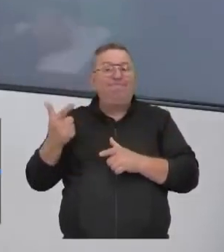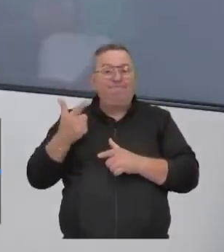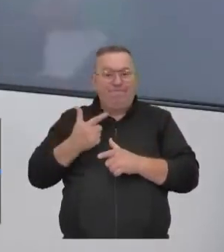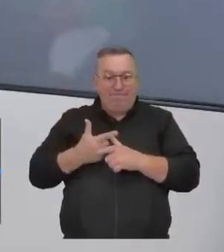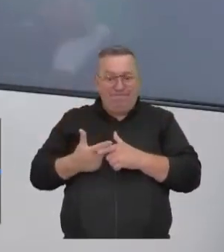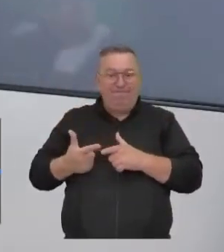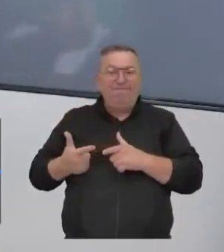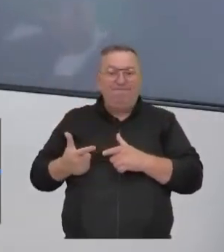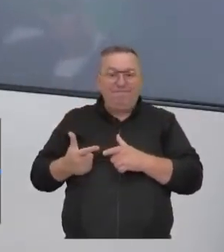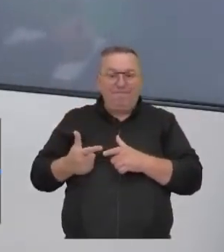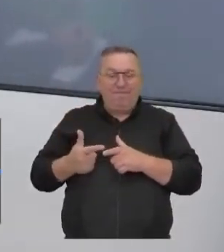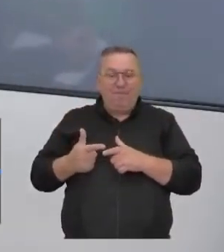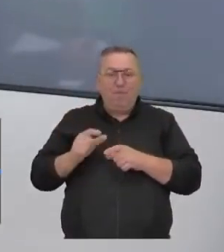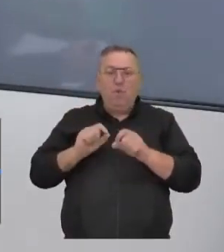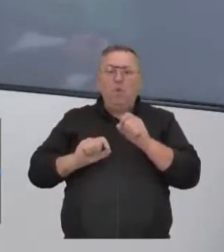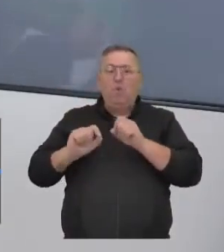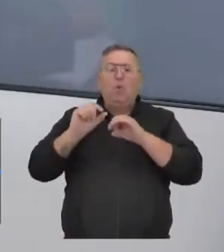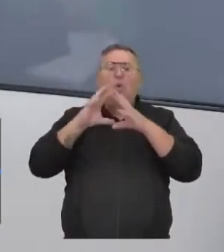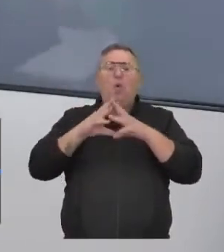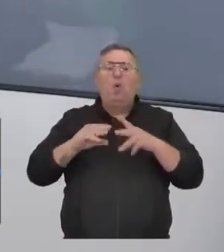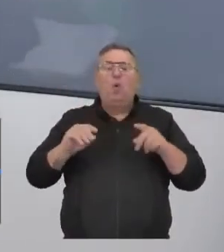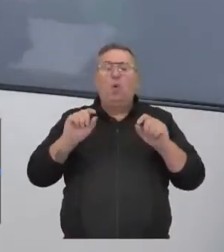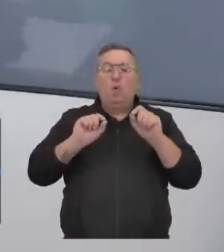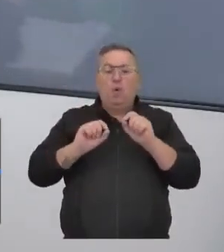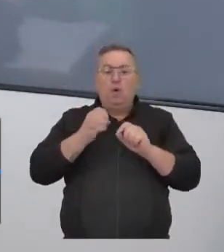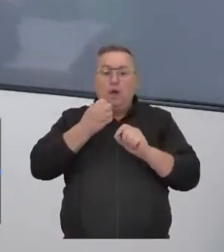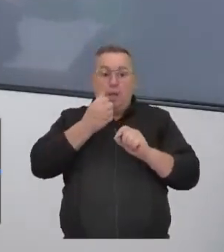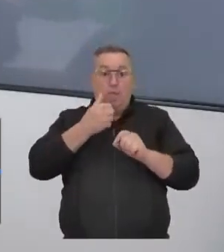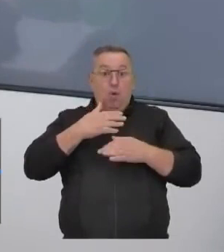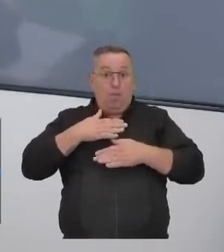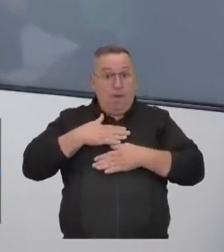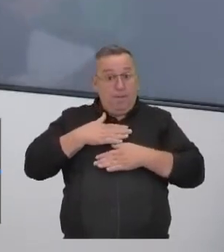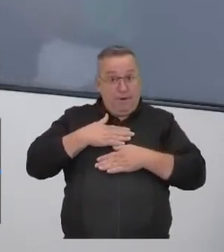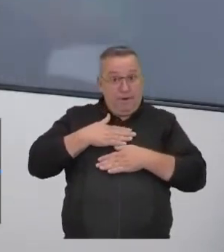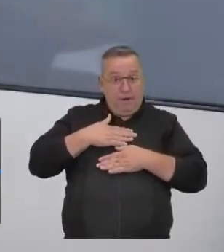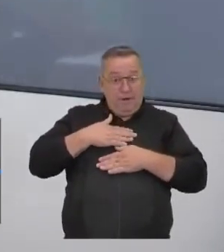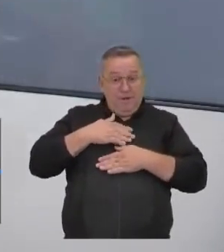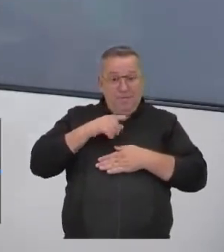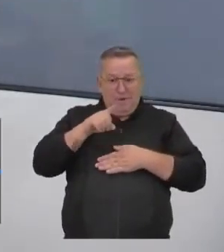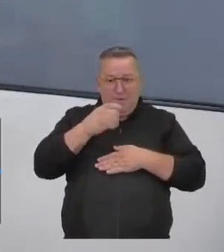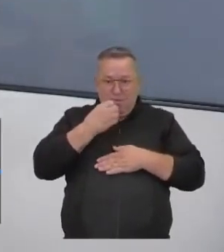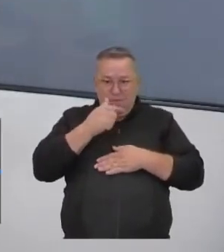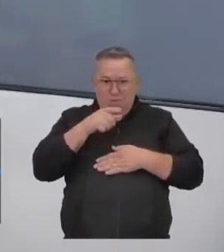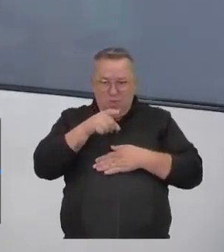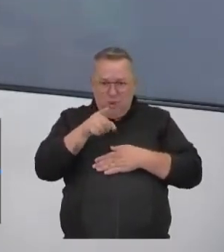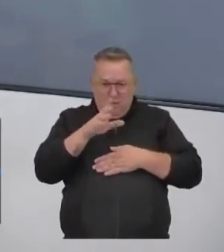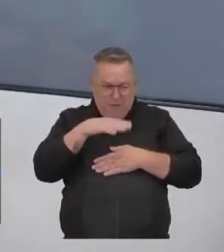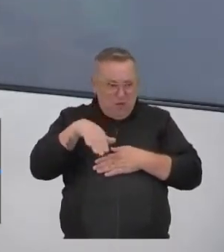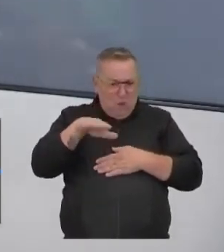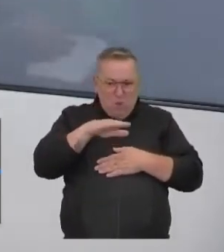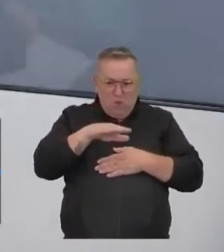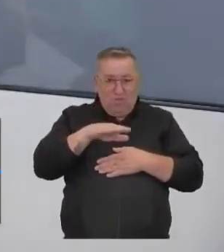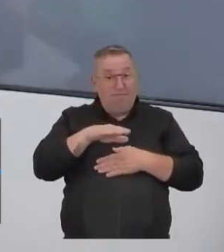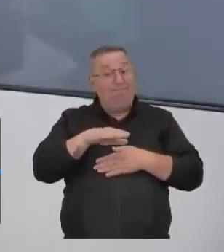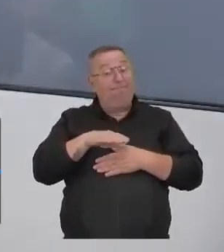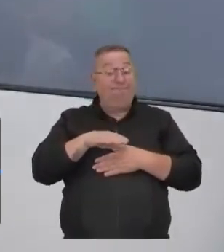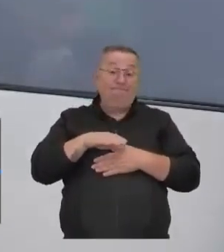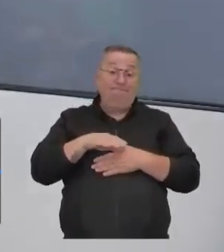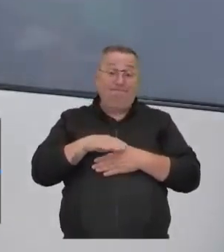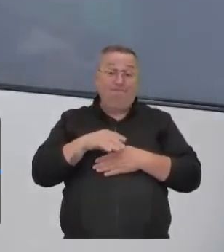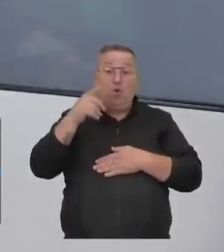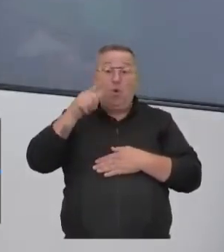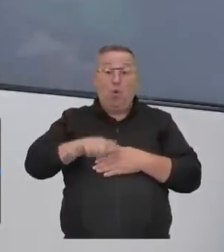E algumas soluções, elas são boas para mim, mas não são boas para o coletivo.